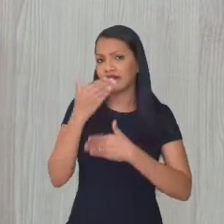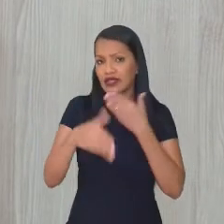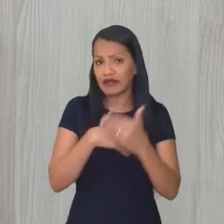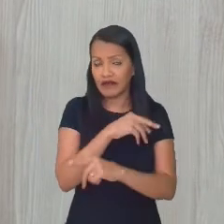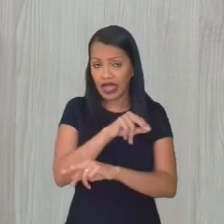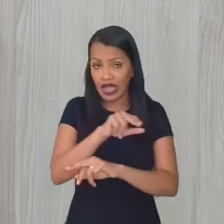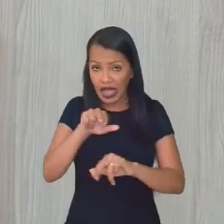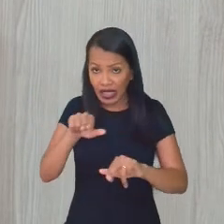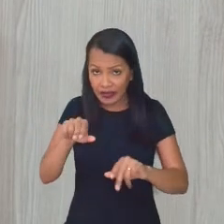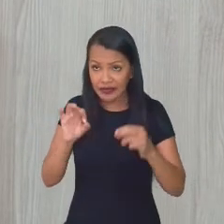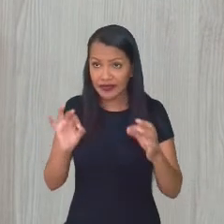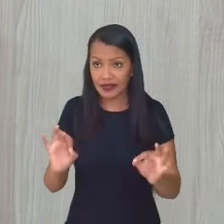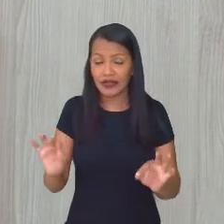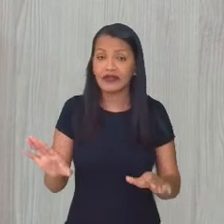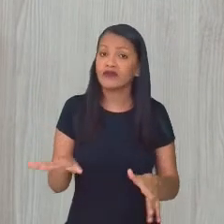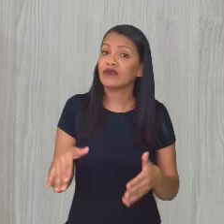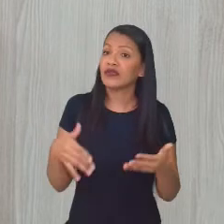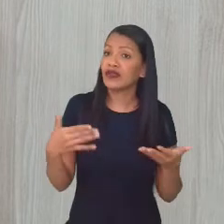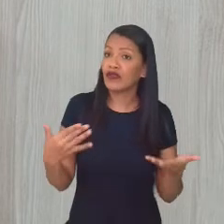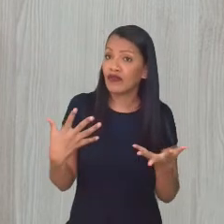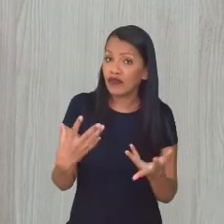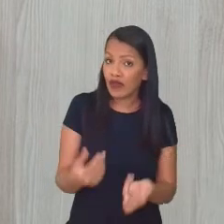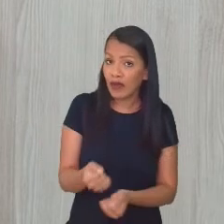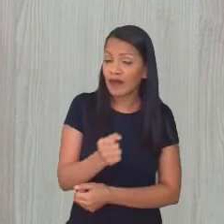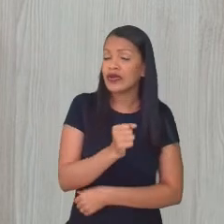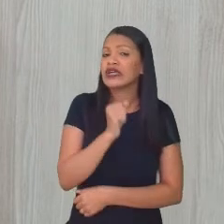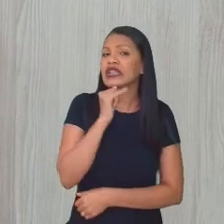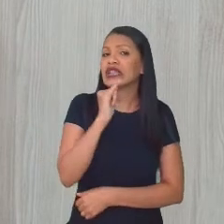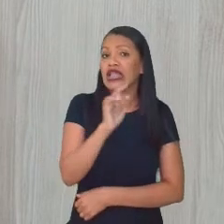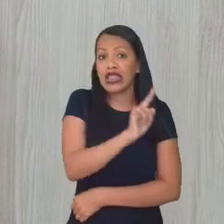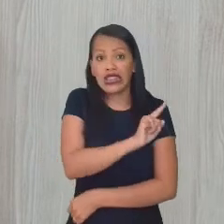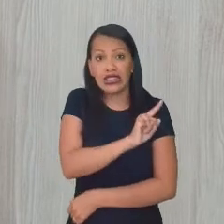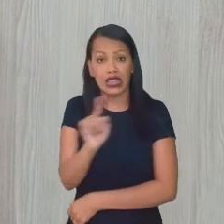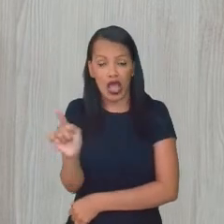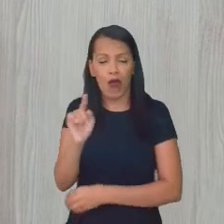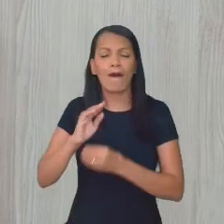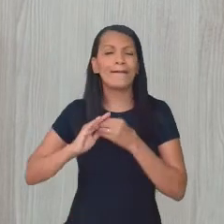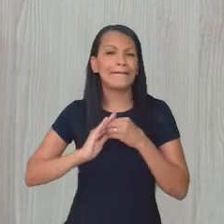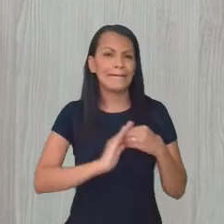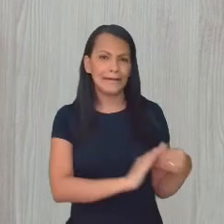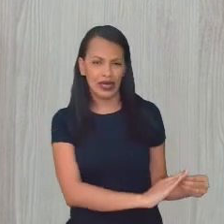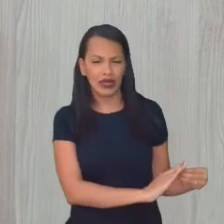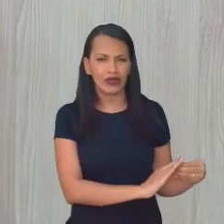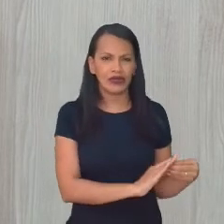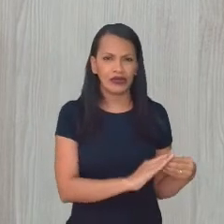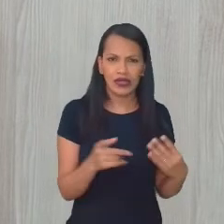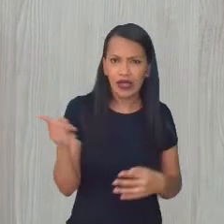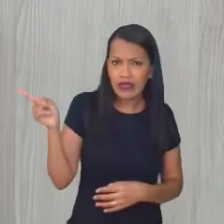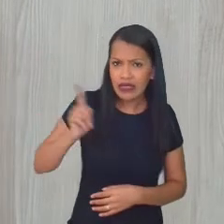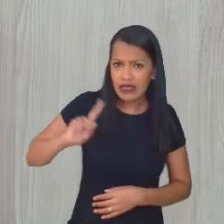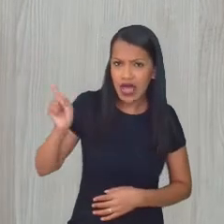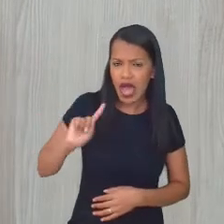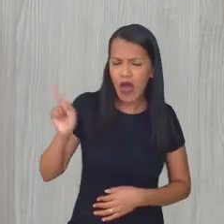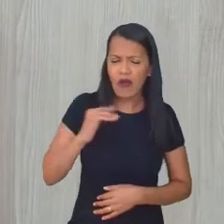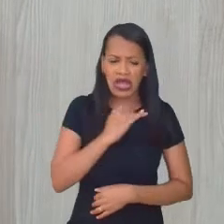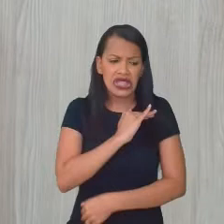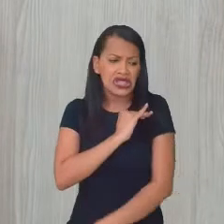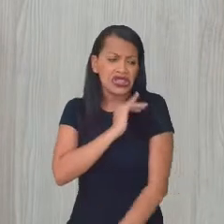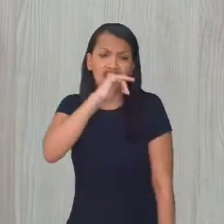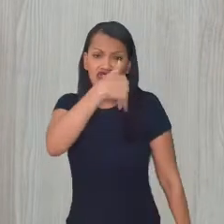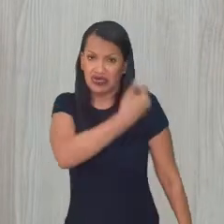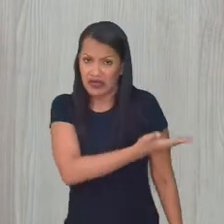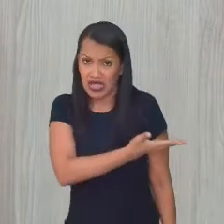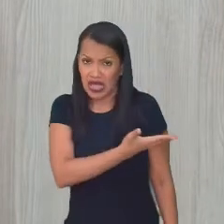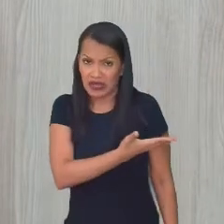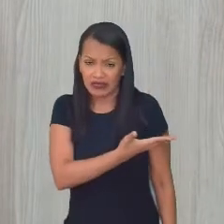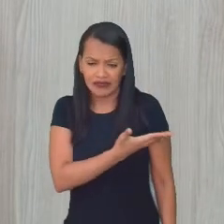diversas atividades. Então, vamos dizer não ao preconceito, vamos dizer não à questão de discriminação, qualquer